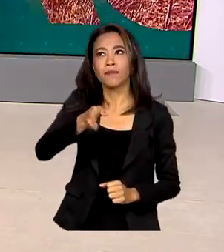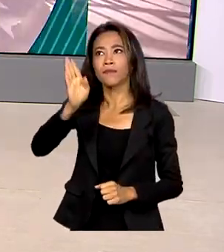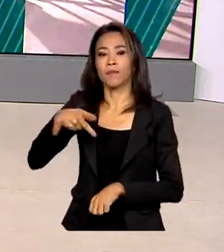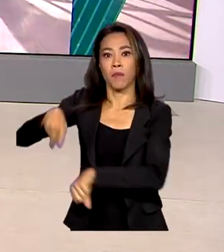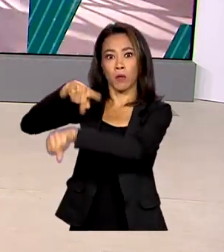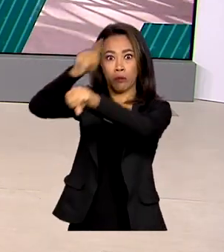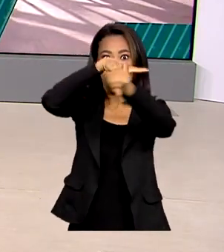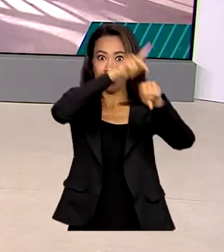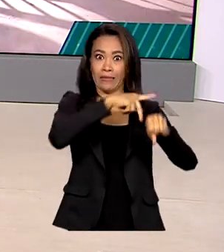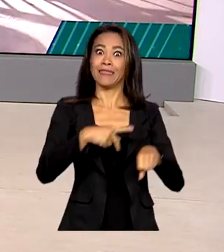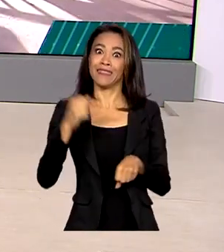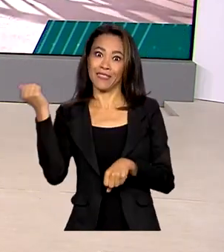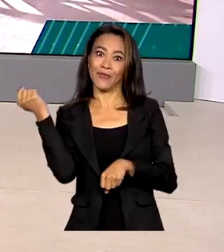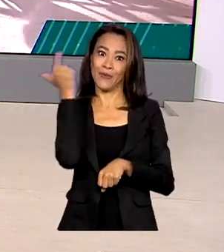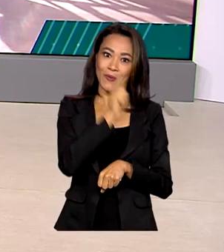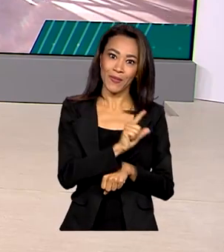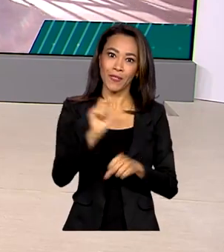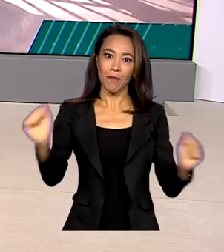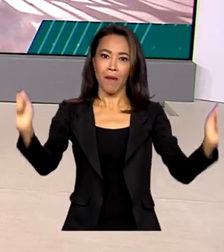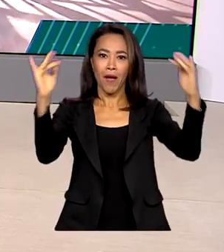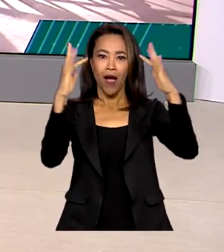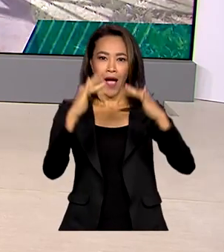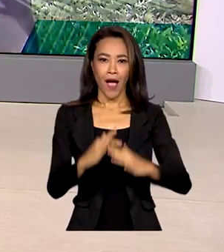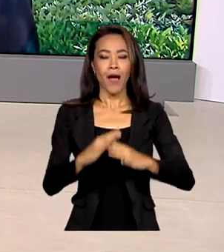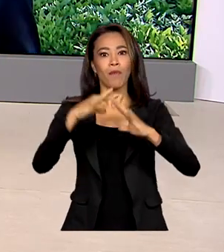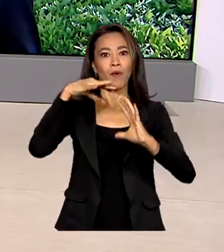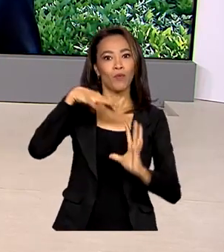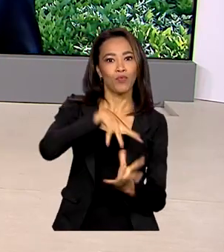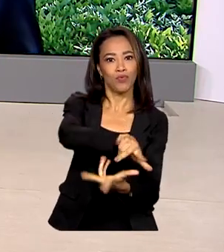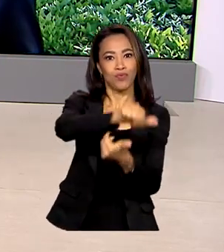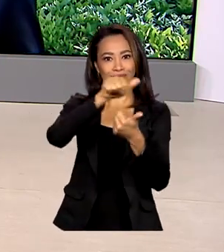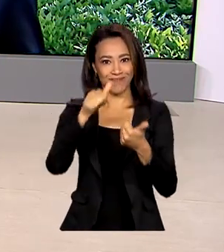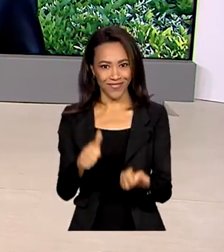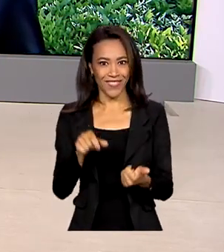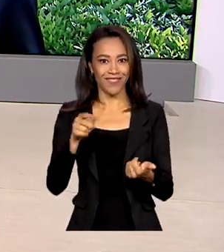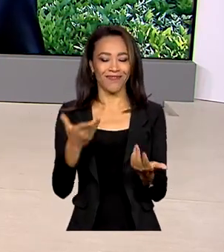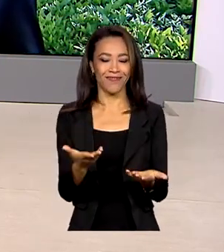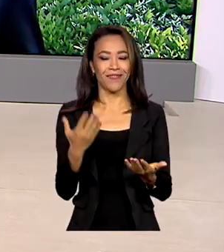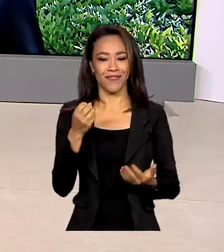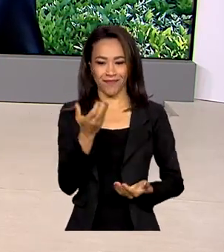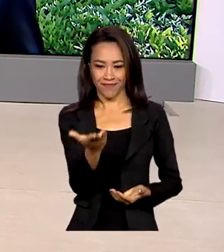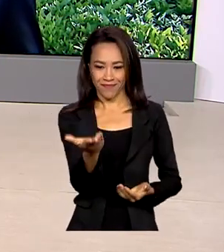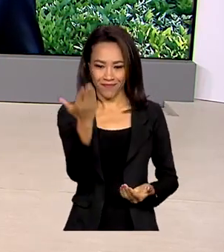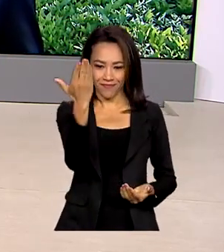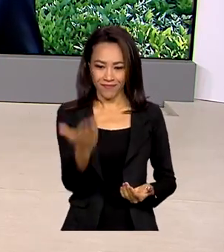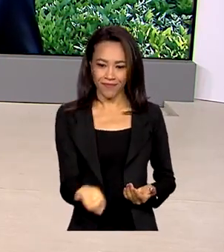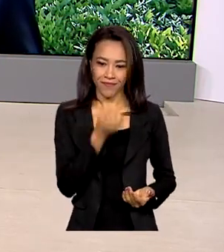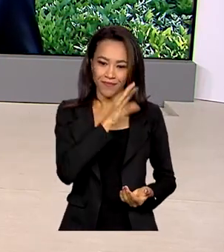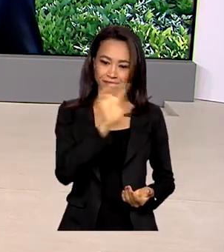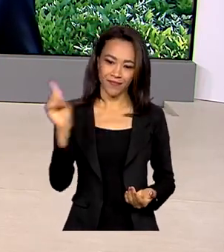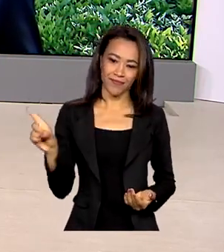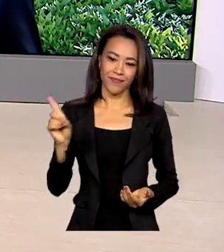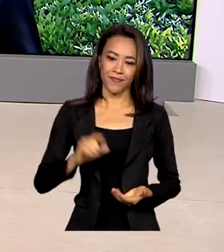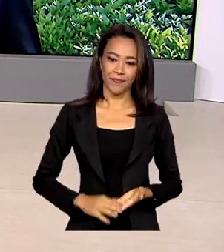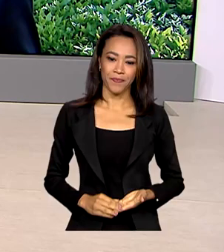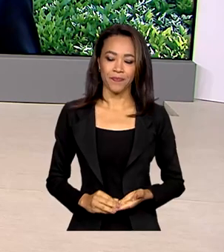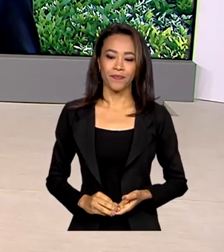classificados para o Mundial. Vamos saber os detalhes com o repórter Glauco de Queiroz. Bom dia, Glauco.